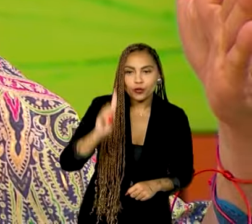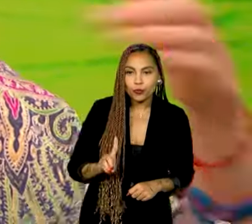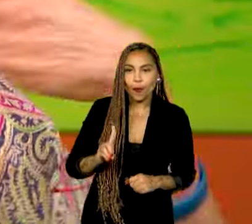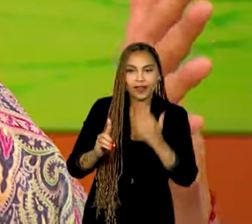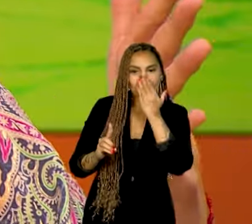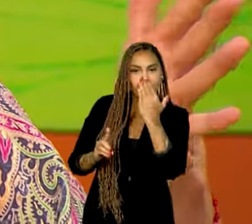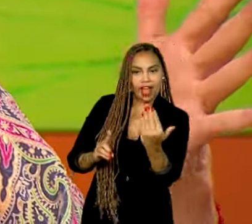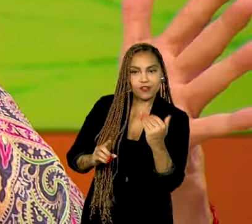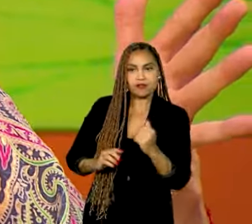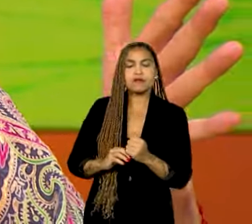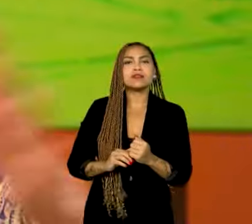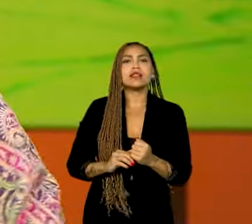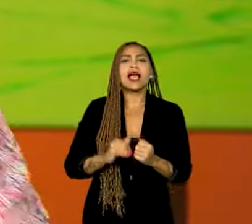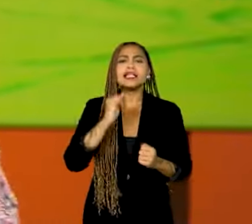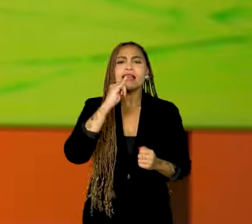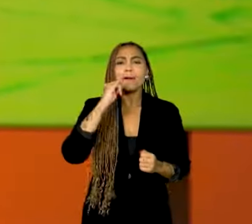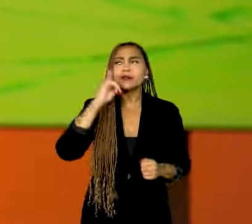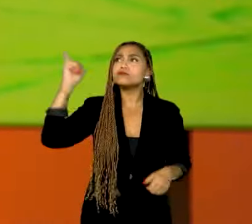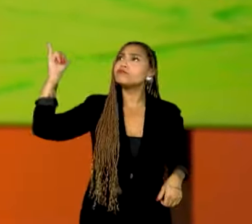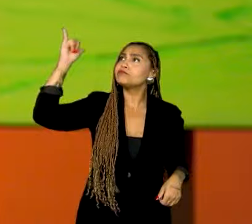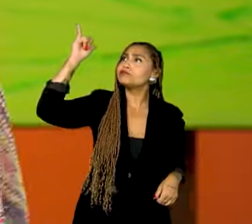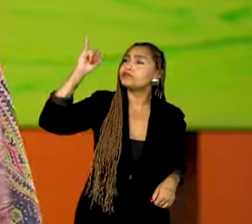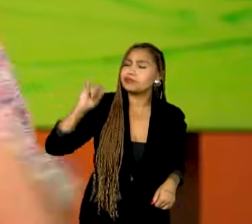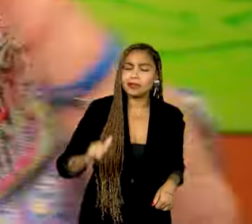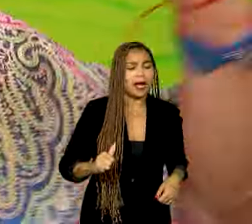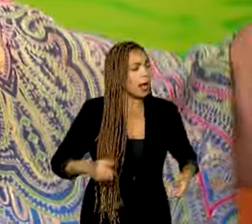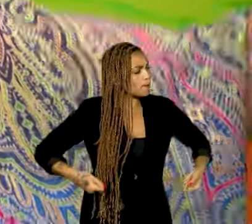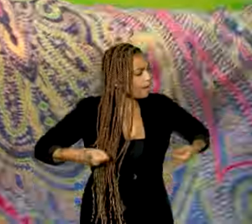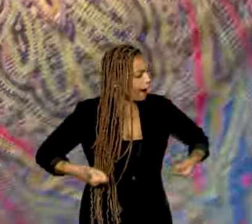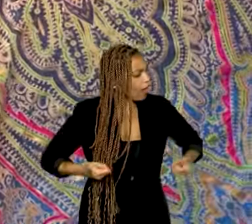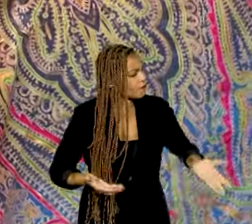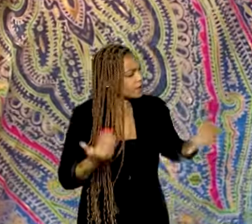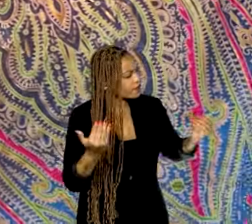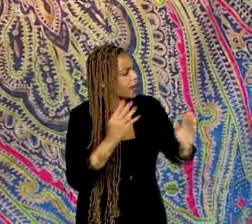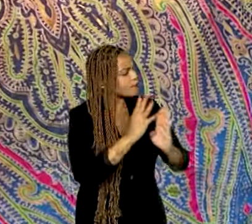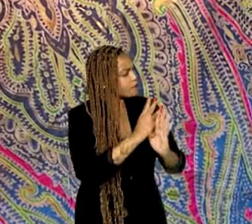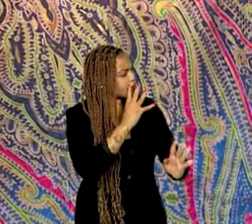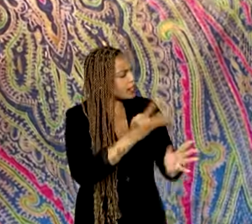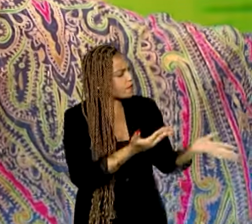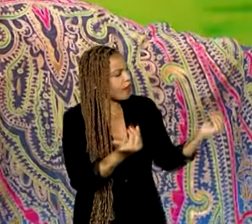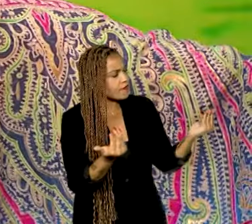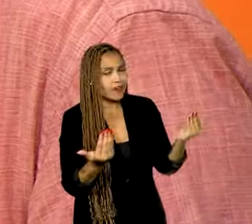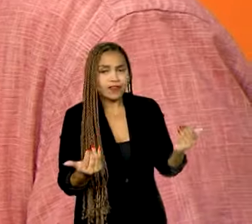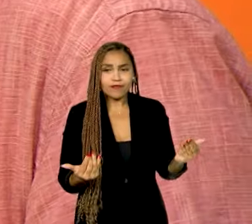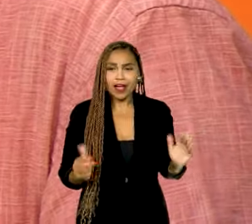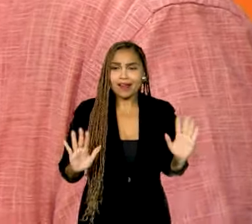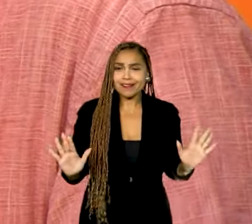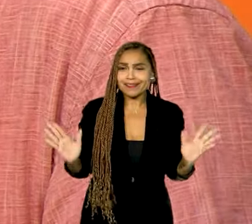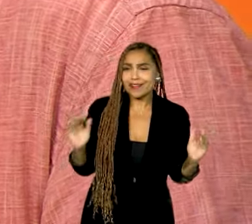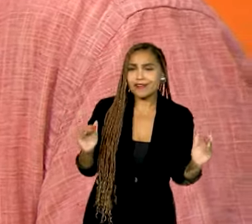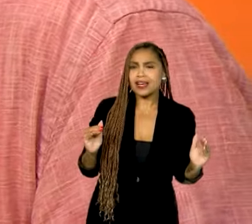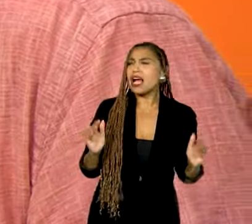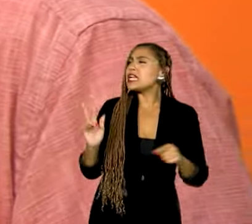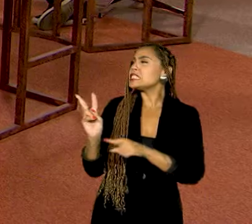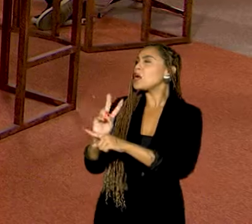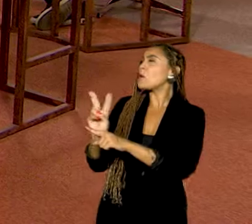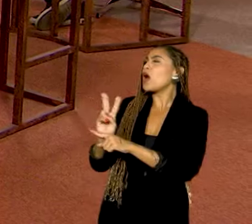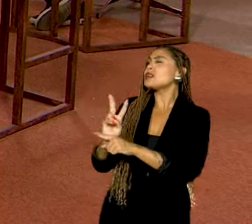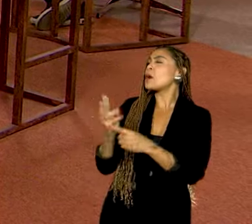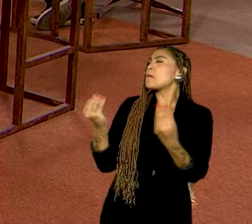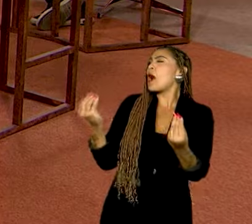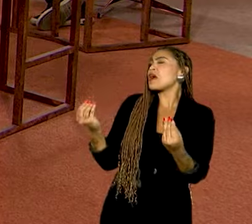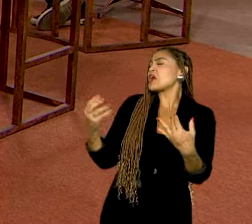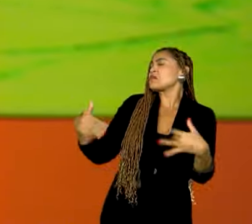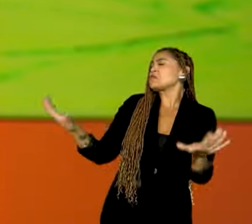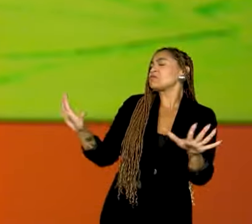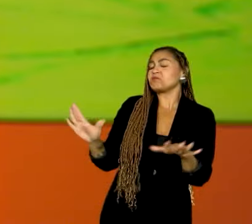aeroporto. Desembarque normal. Pegamos a mala, todo mundo, vamos fazer fila. Pra que tanta segurança, gente? Não, a última vez foi tranquilo. É. Pra que a segurança? Quando a gente abriu